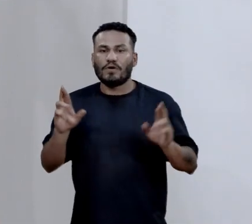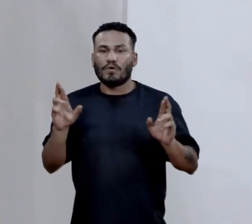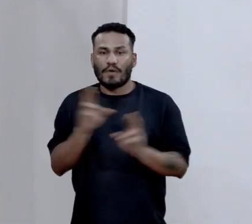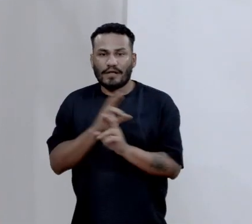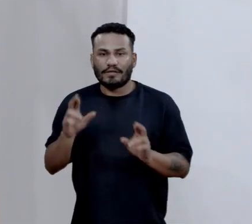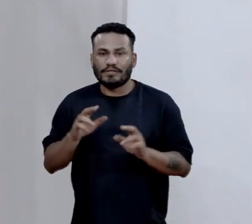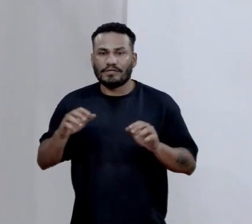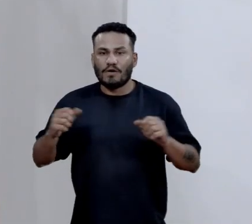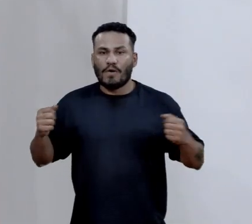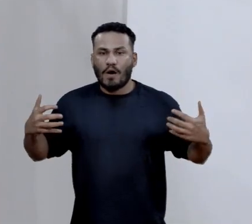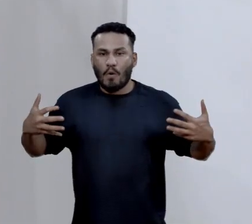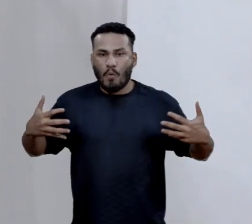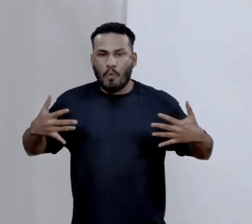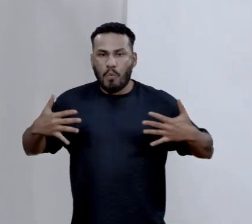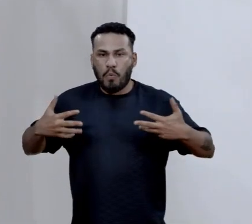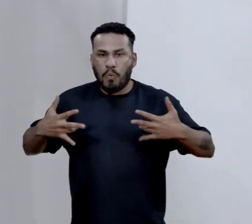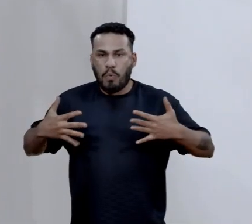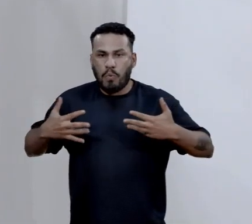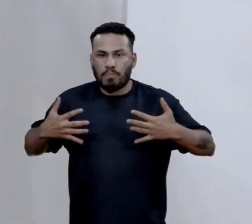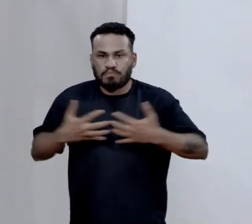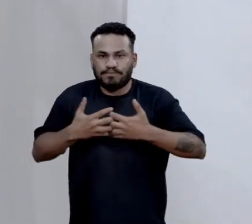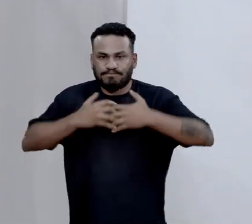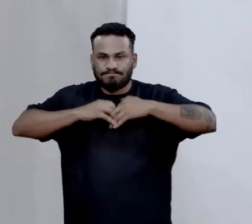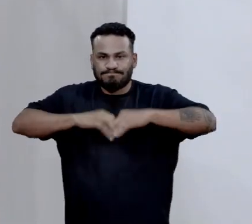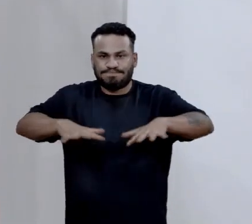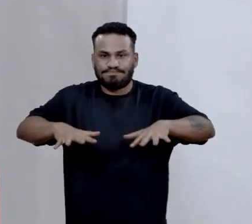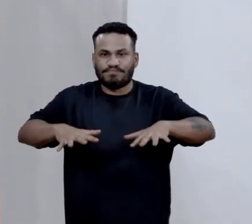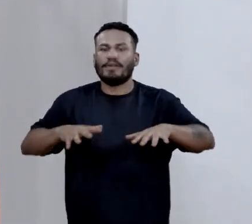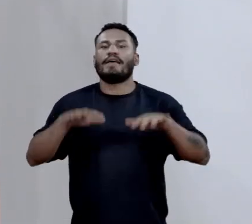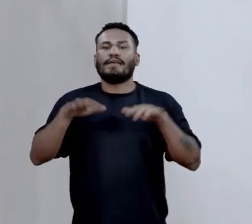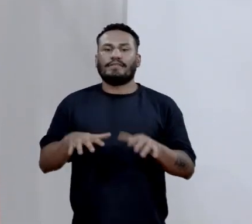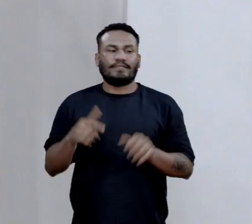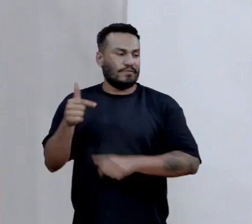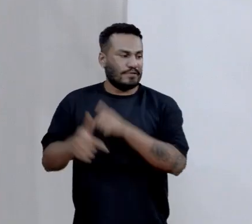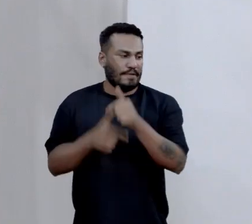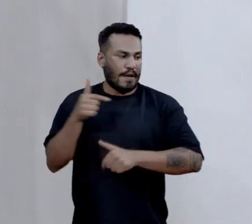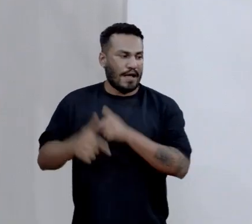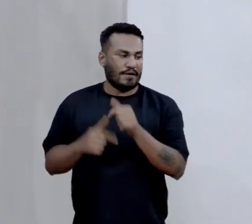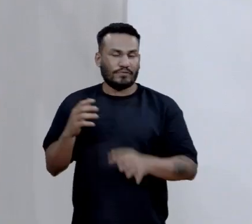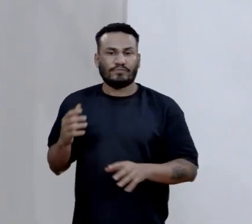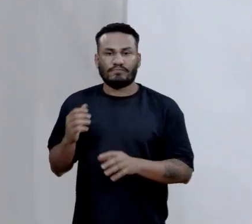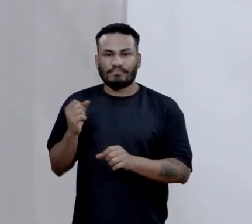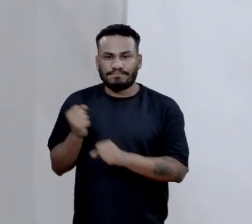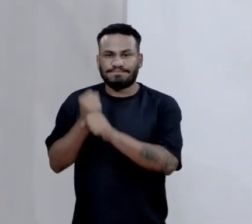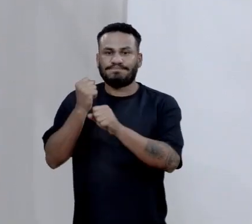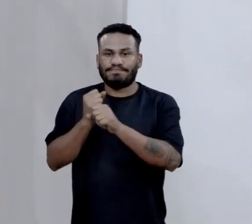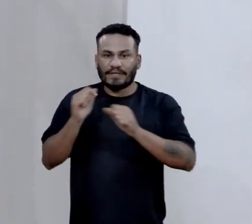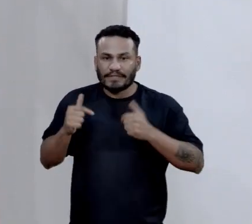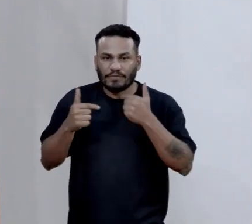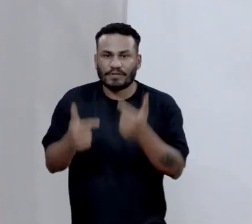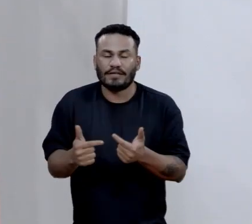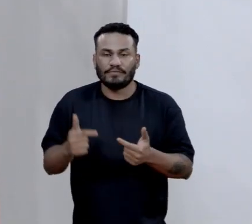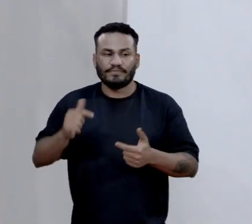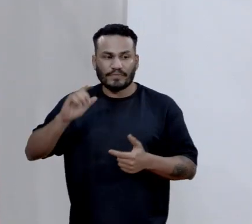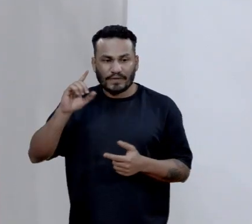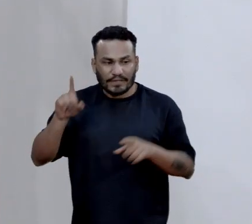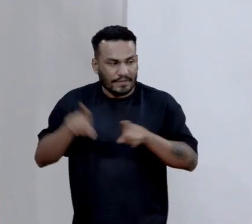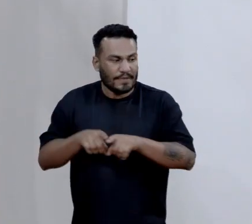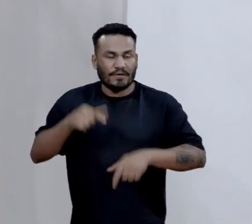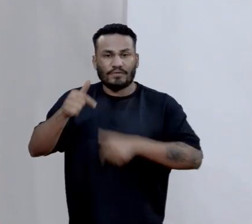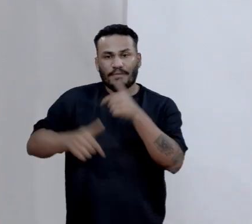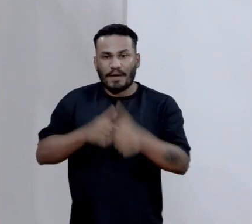relação ao El Ninho. Então, esse é um trabalho somado a tantos outros que já foram executados e que ainda serão, nesse